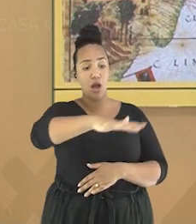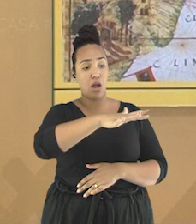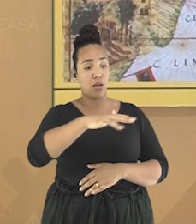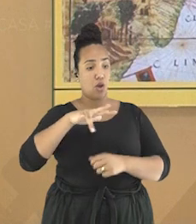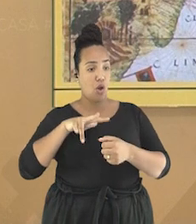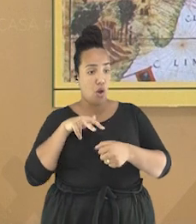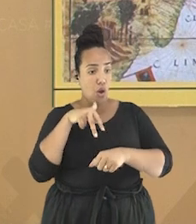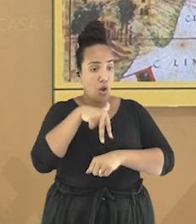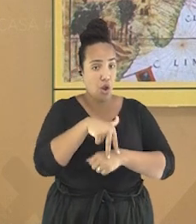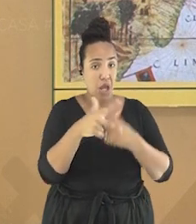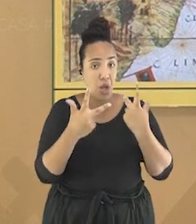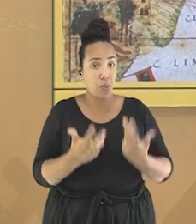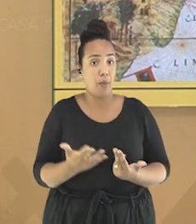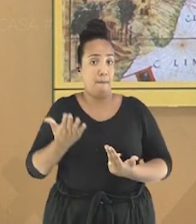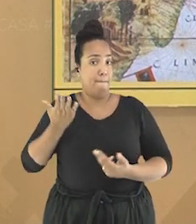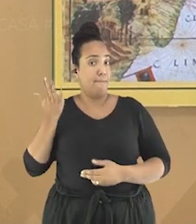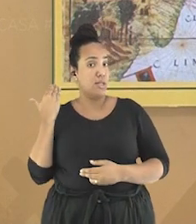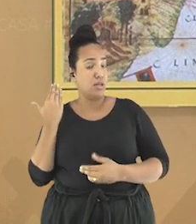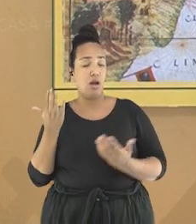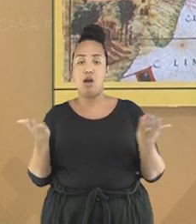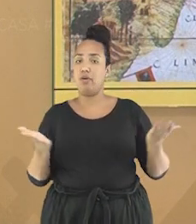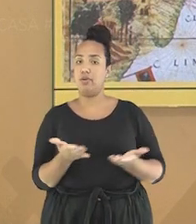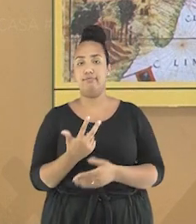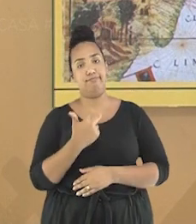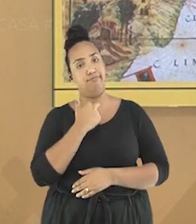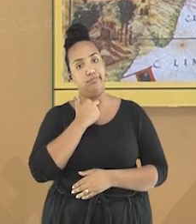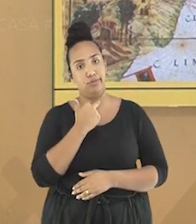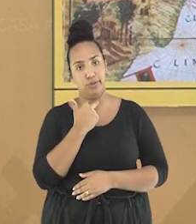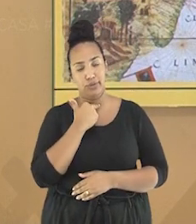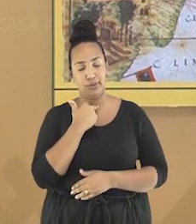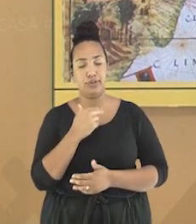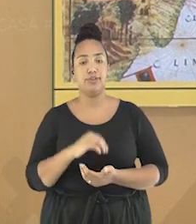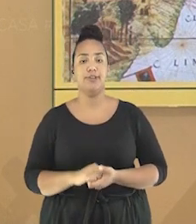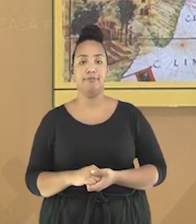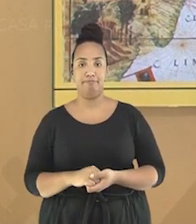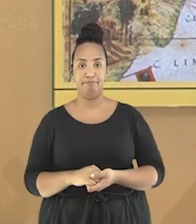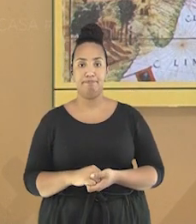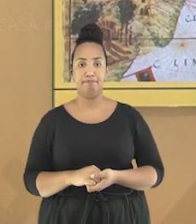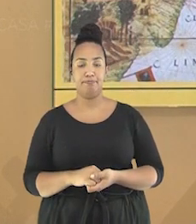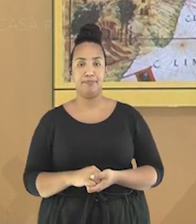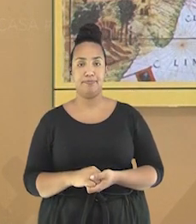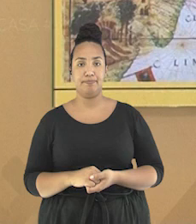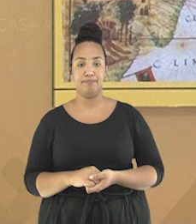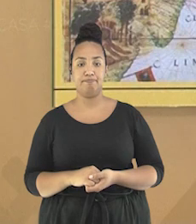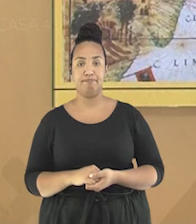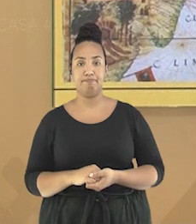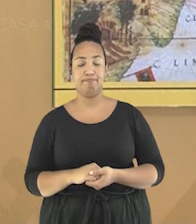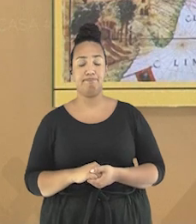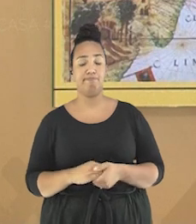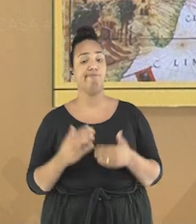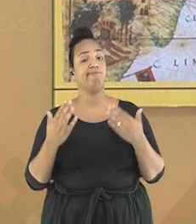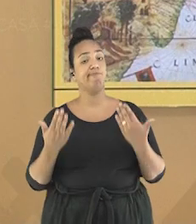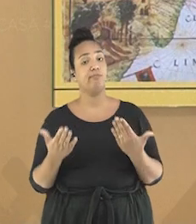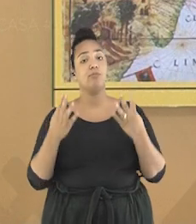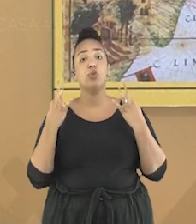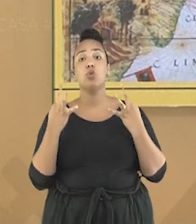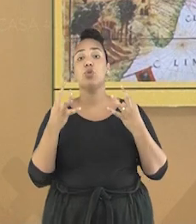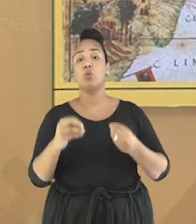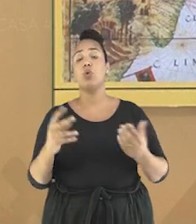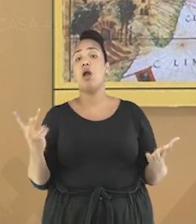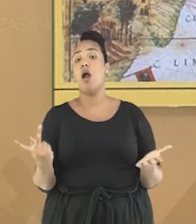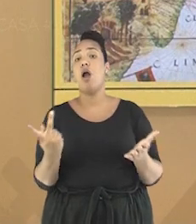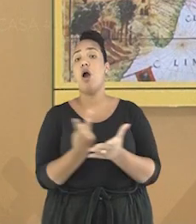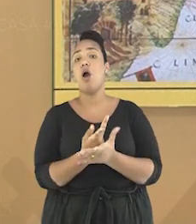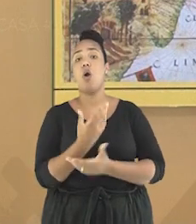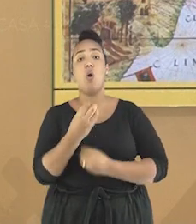da mesma maneira que eles viviam antes, de acordo com os seus modos de vida. E tudo isso aconteceu